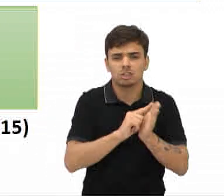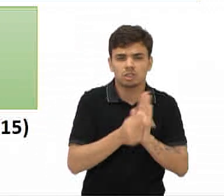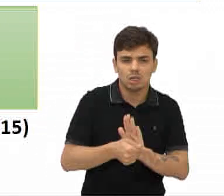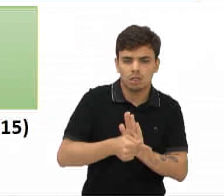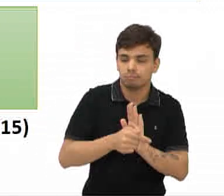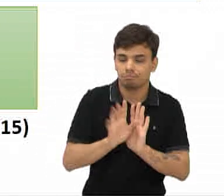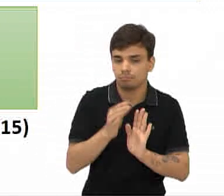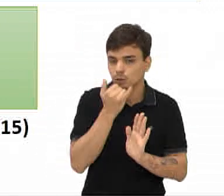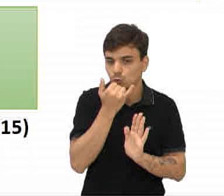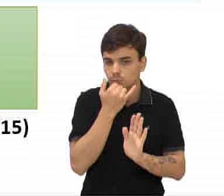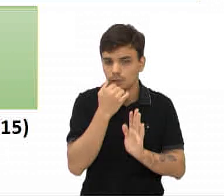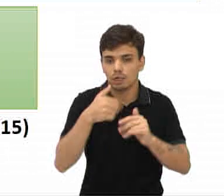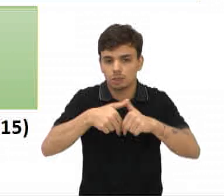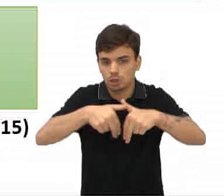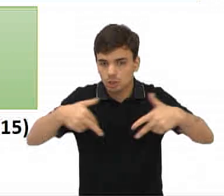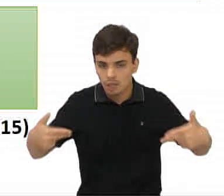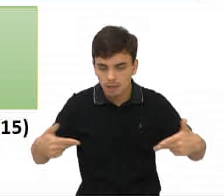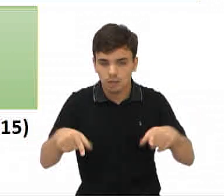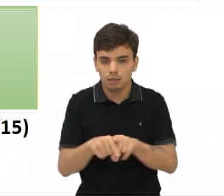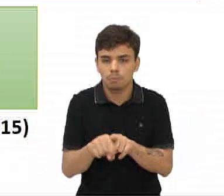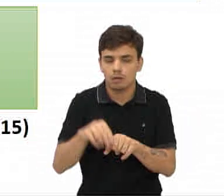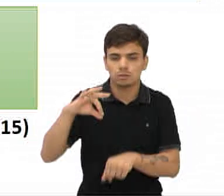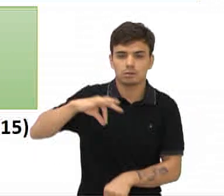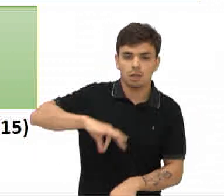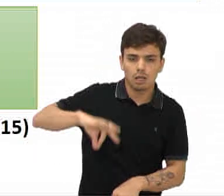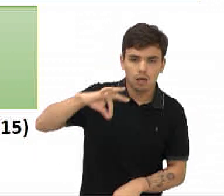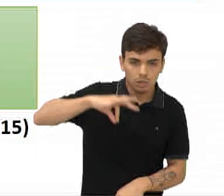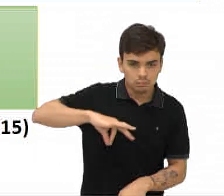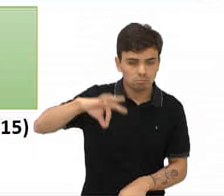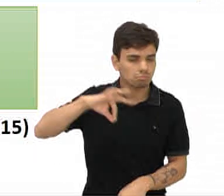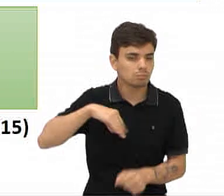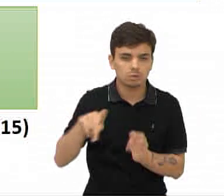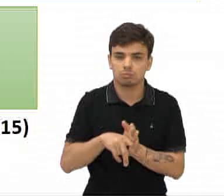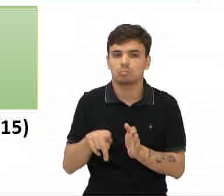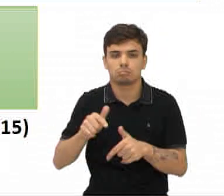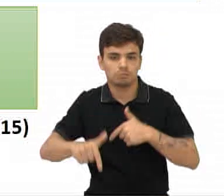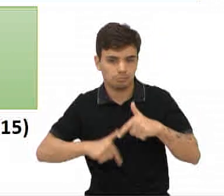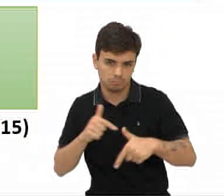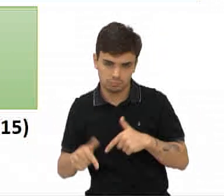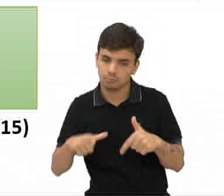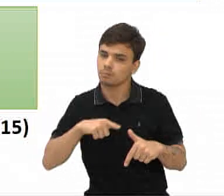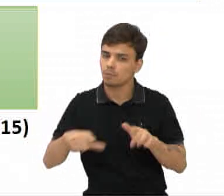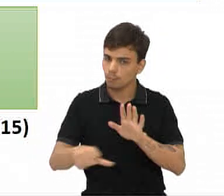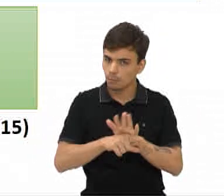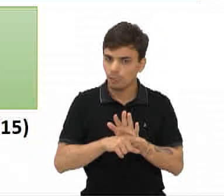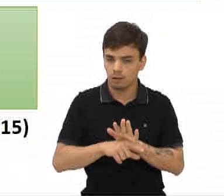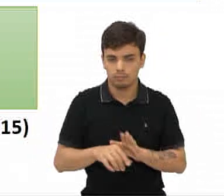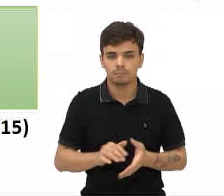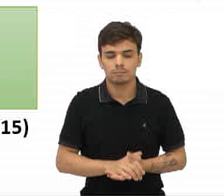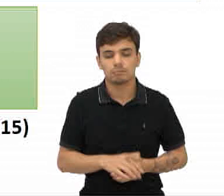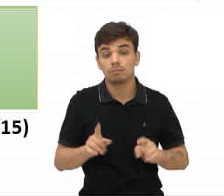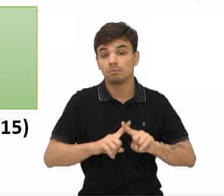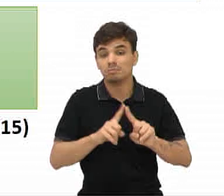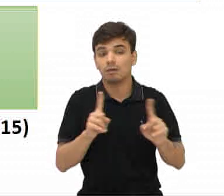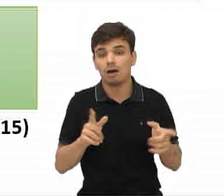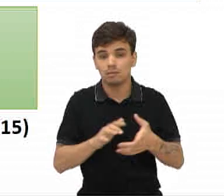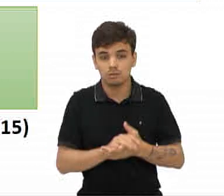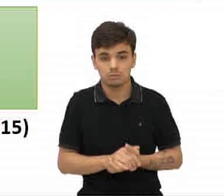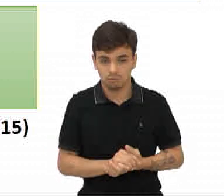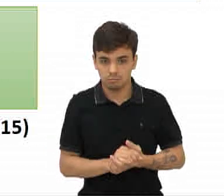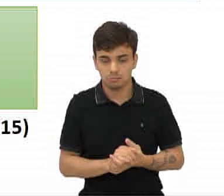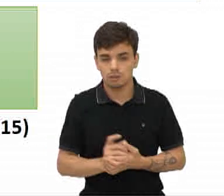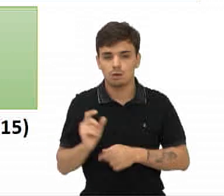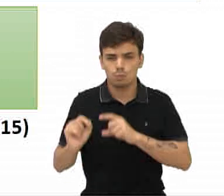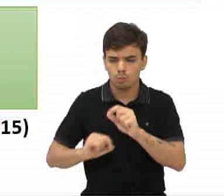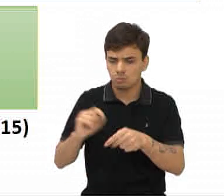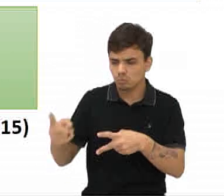salarial, aquela que prevê mesmo salário para a mesma função, também garantidas por lei. No entanto, o que